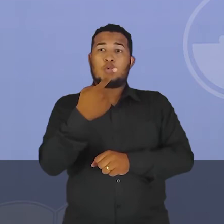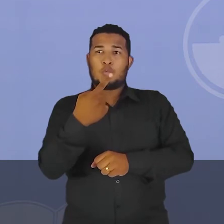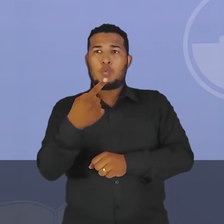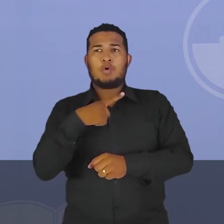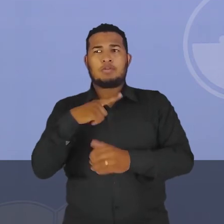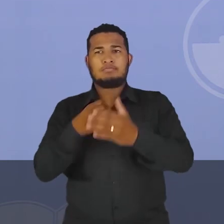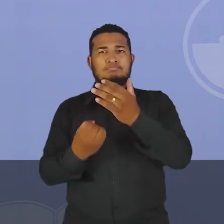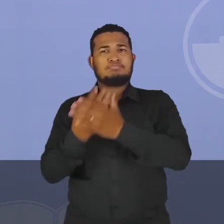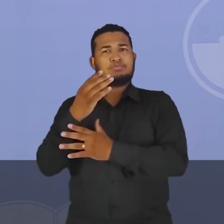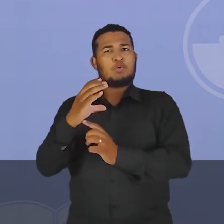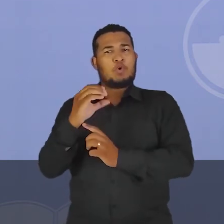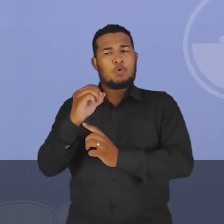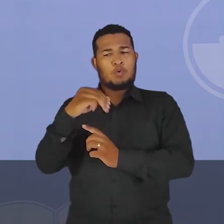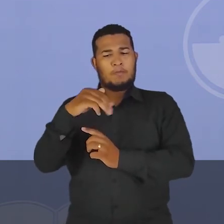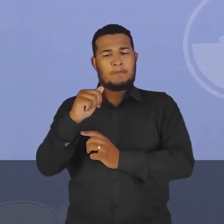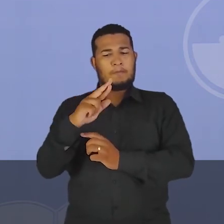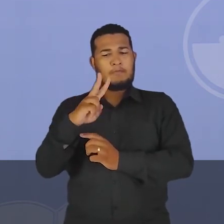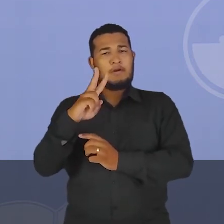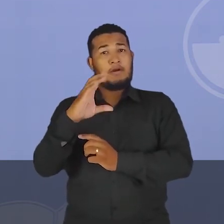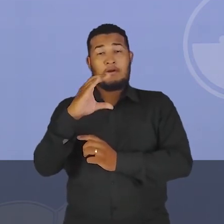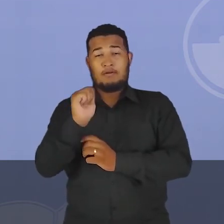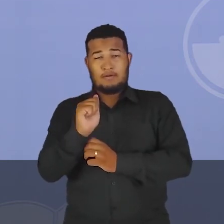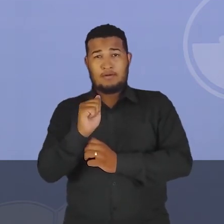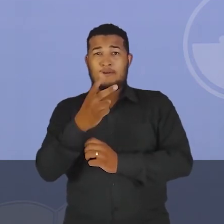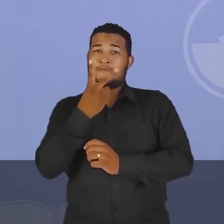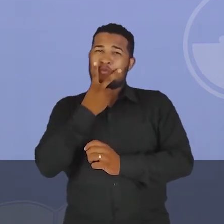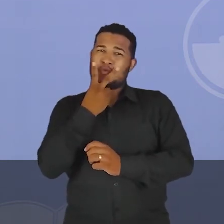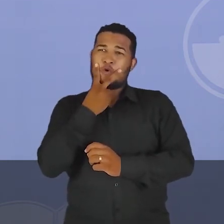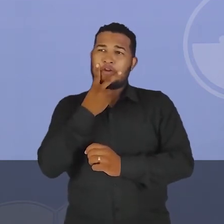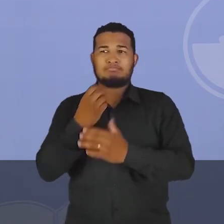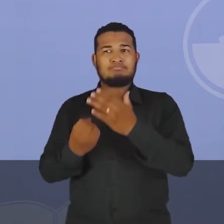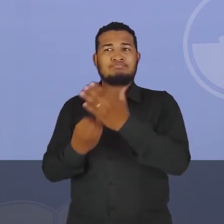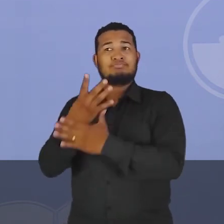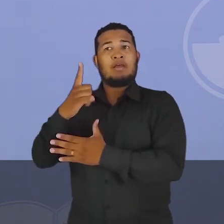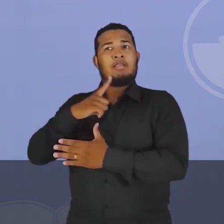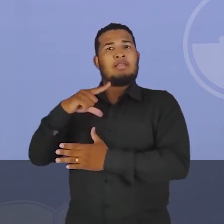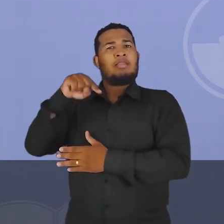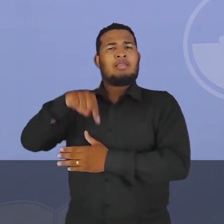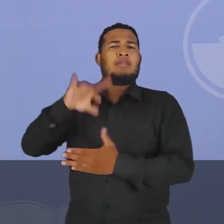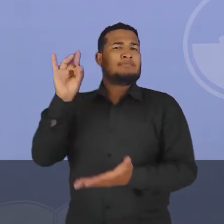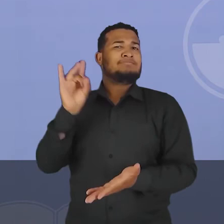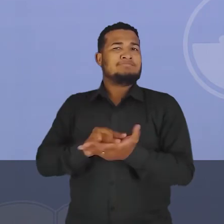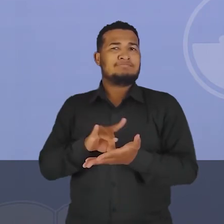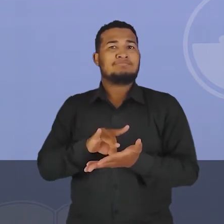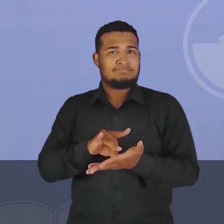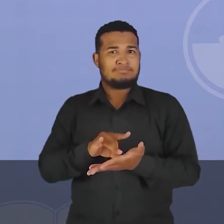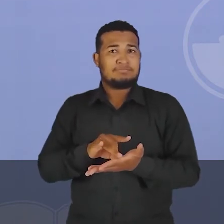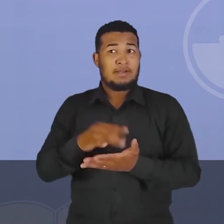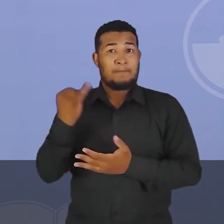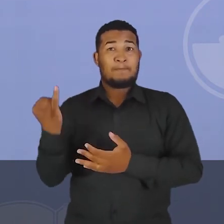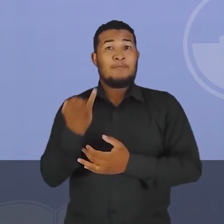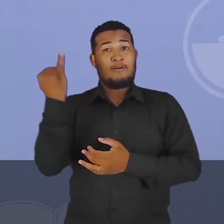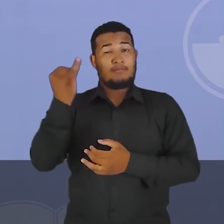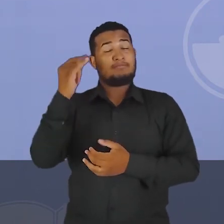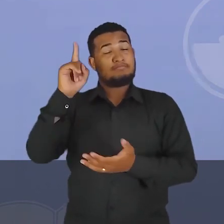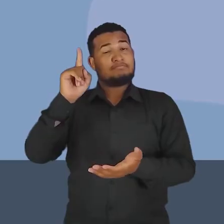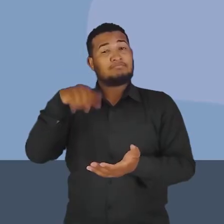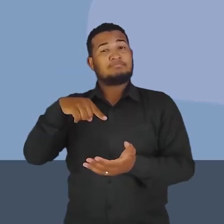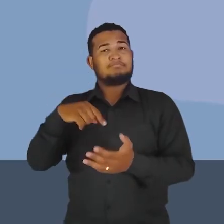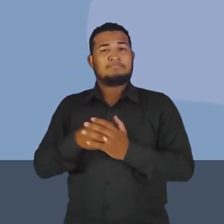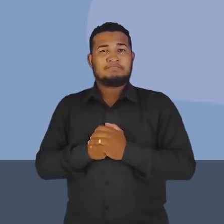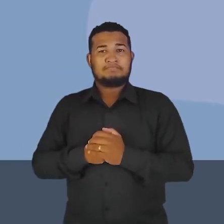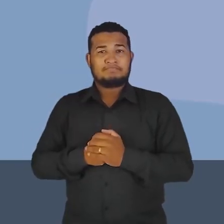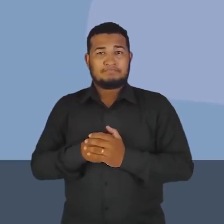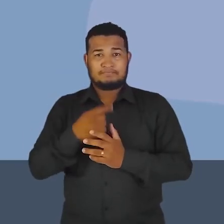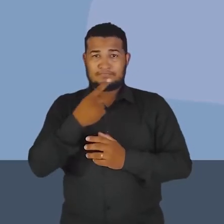de Vitória. Ou seja, ela ficou fortificada, mas teve a criação da comarca de Vitória, que foi muito importante para a história. Mostra